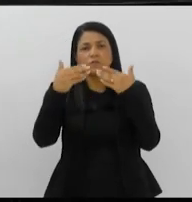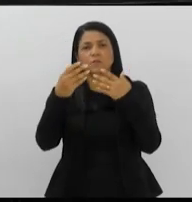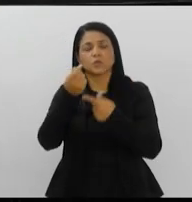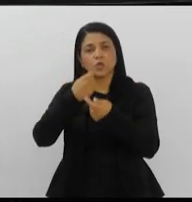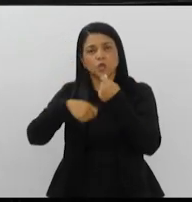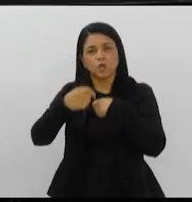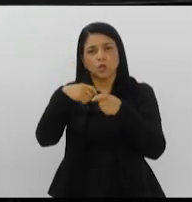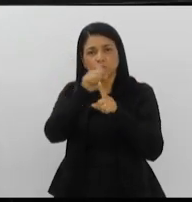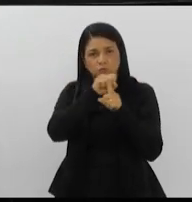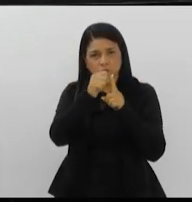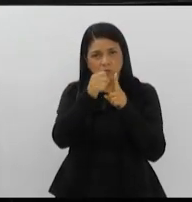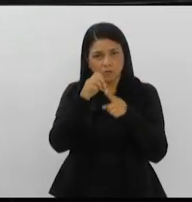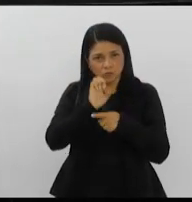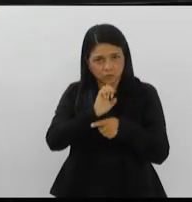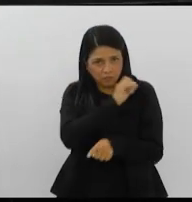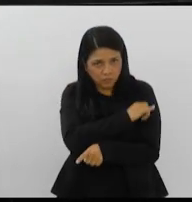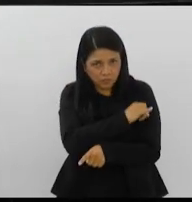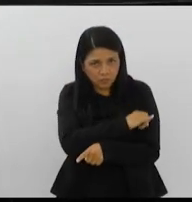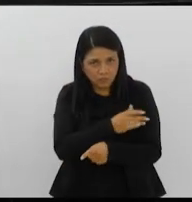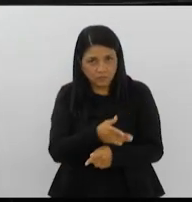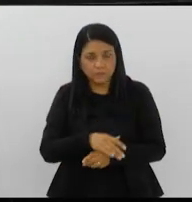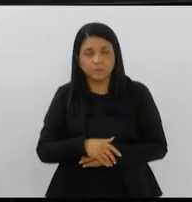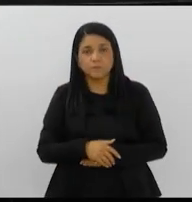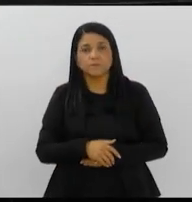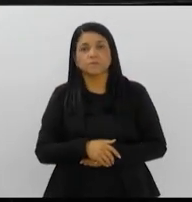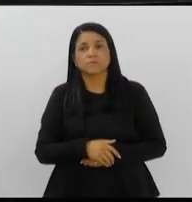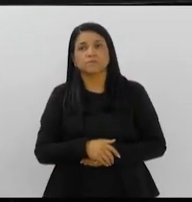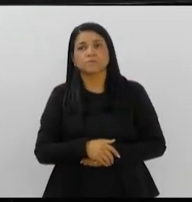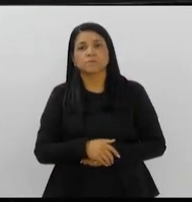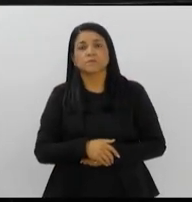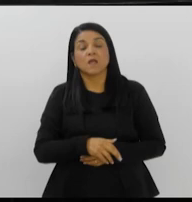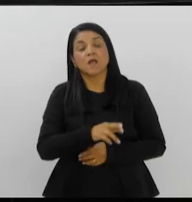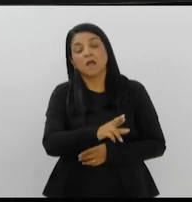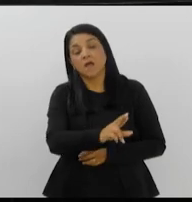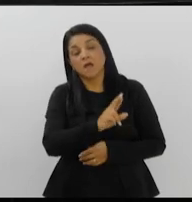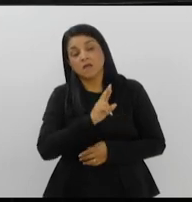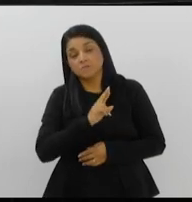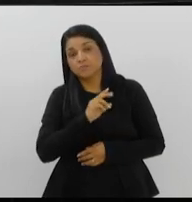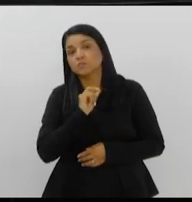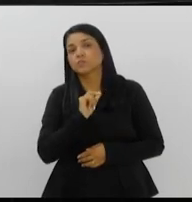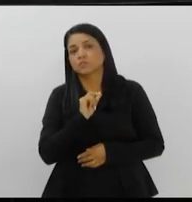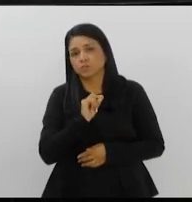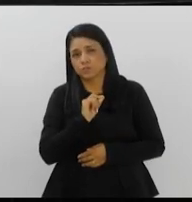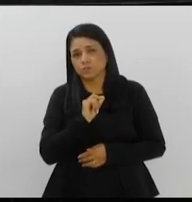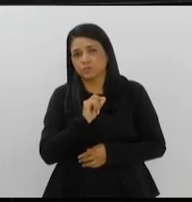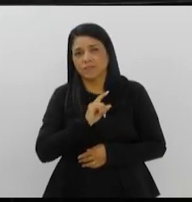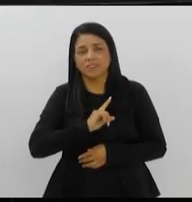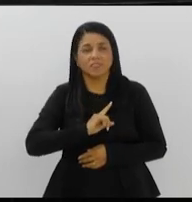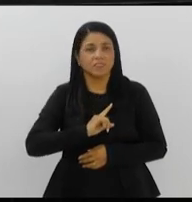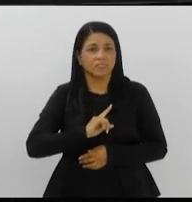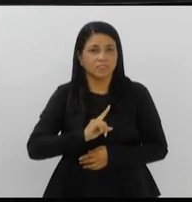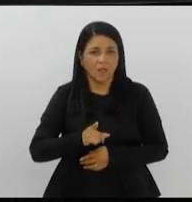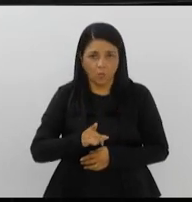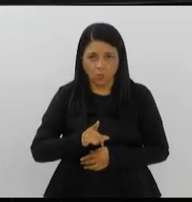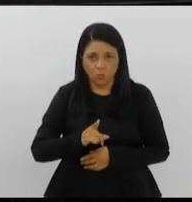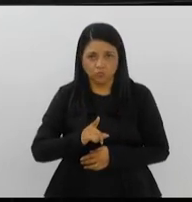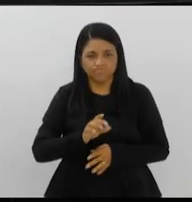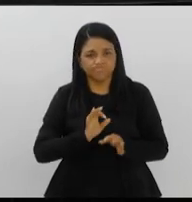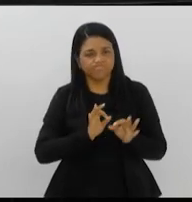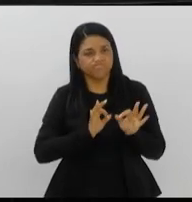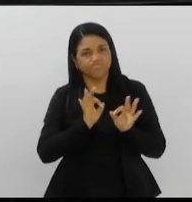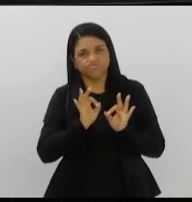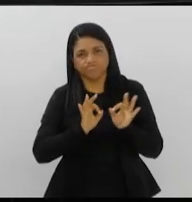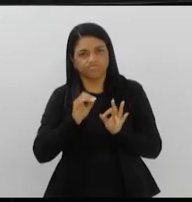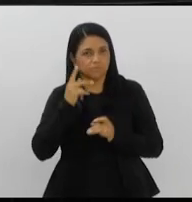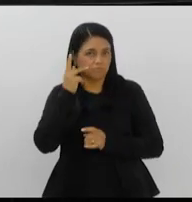econômico e social do Estado do Rio de Janeiro. E a primeira resposta foi: não, não há nenhuma